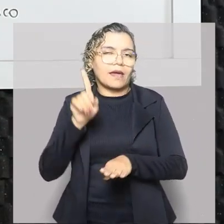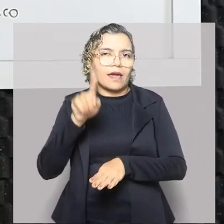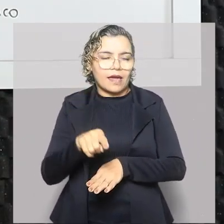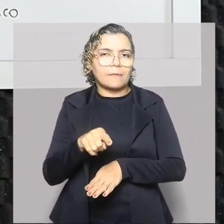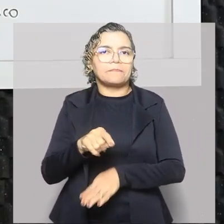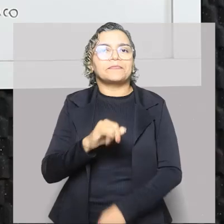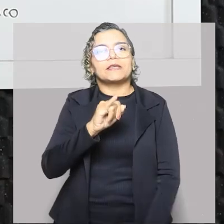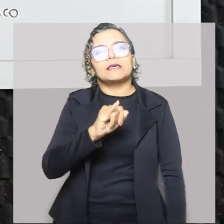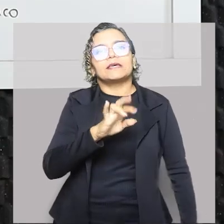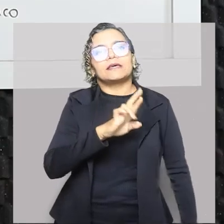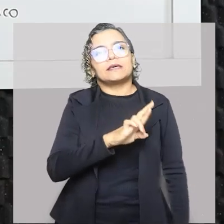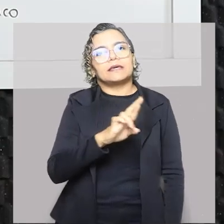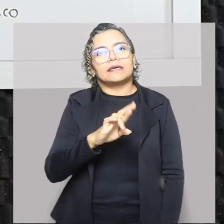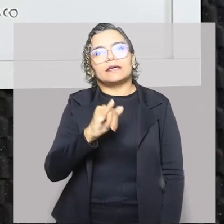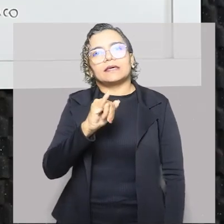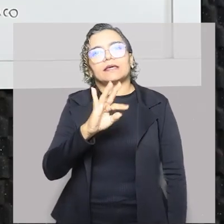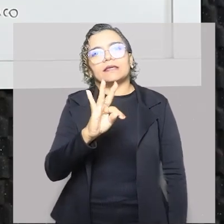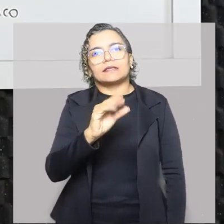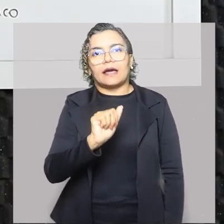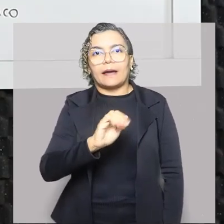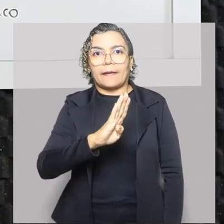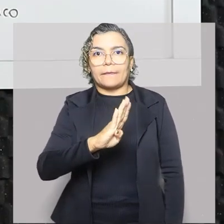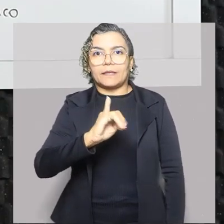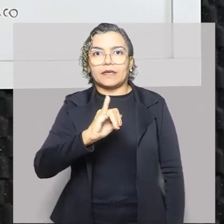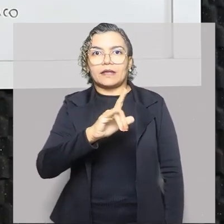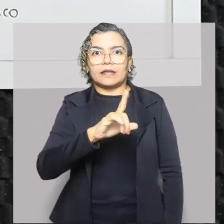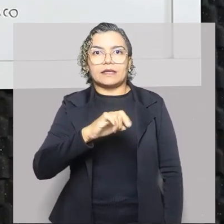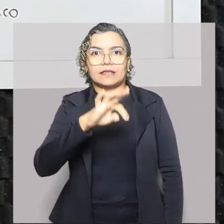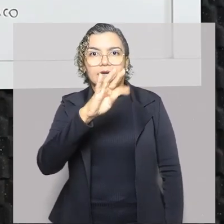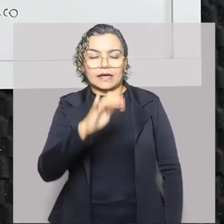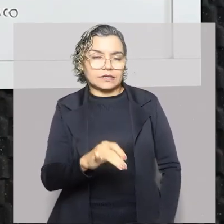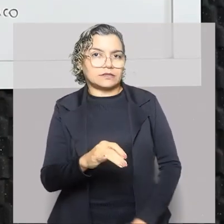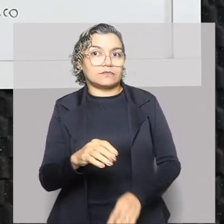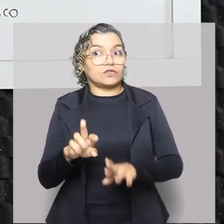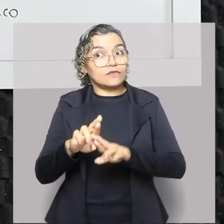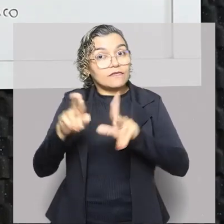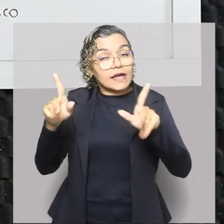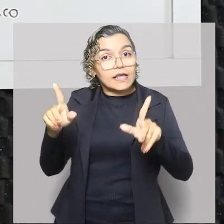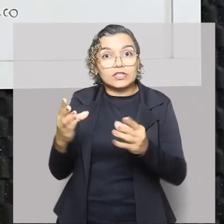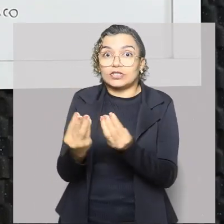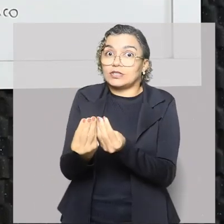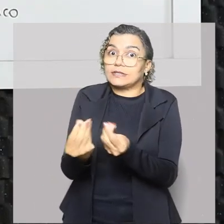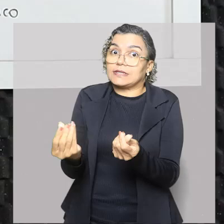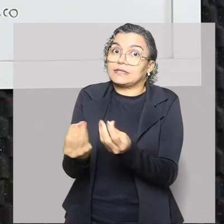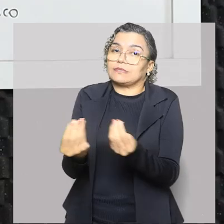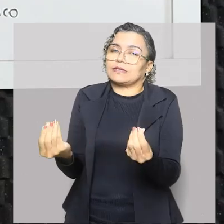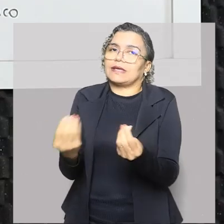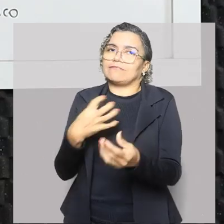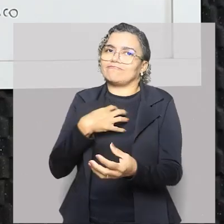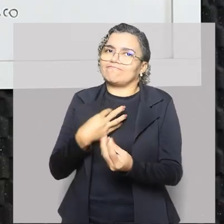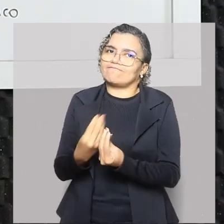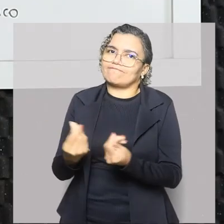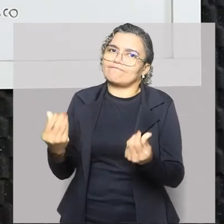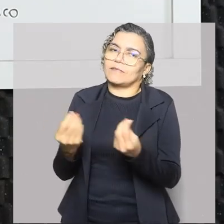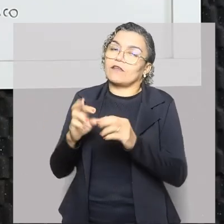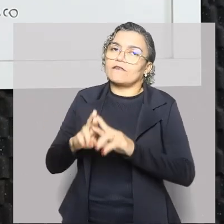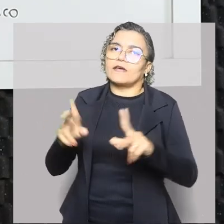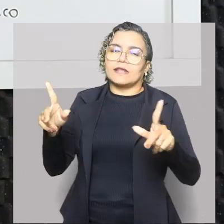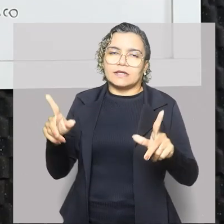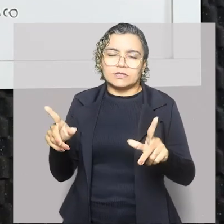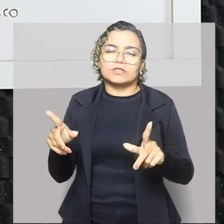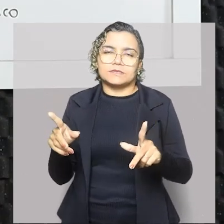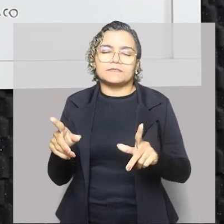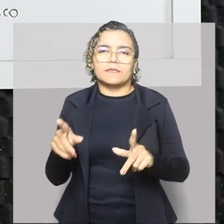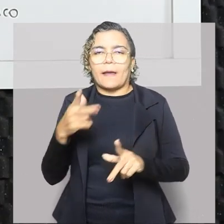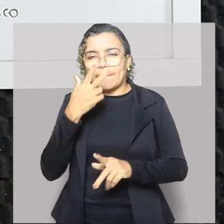como irritabilidade, tá? Que é diferente de sensibilidade, tá bom? A sensibilidade, ela traz muito mais aí